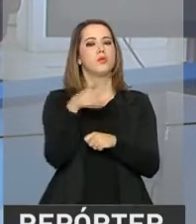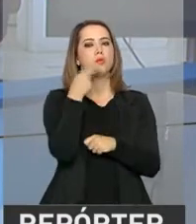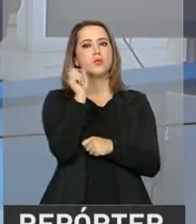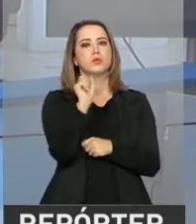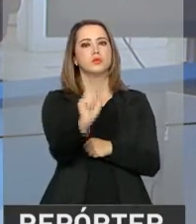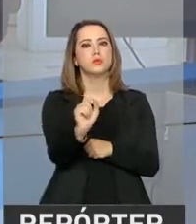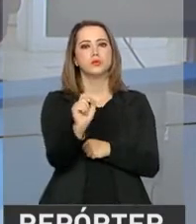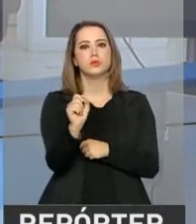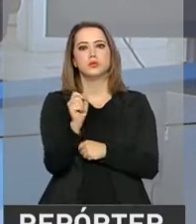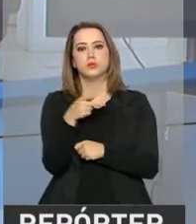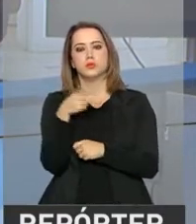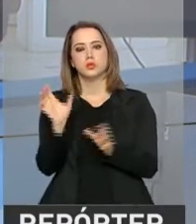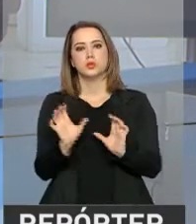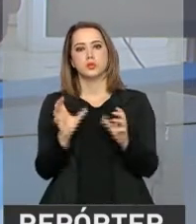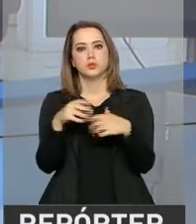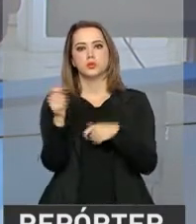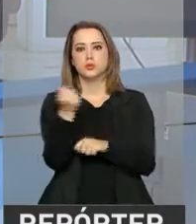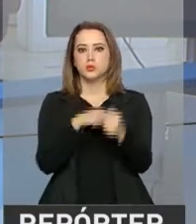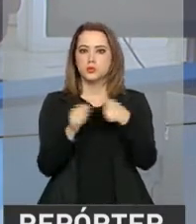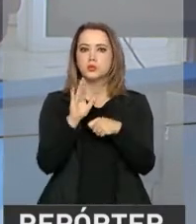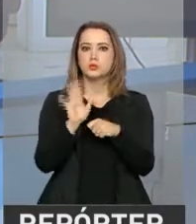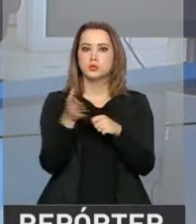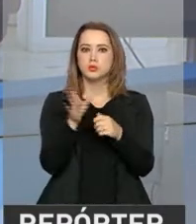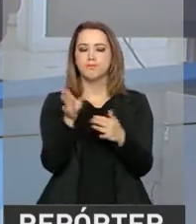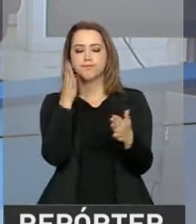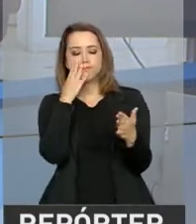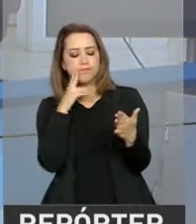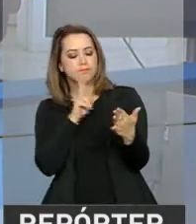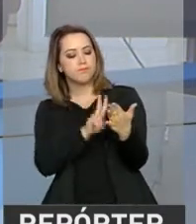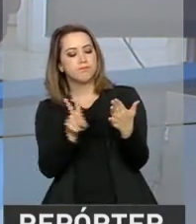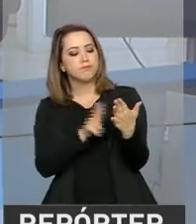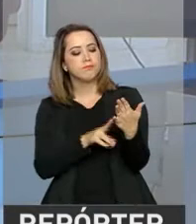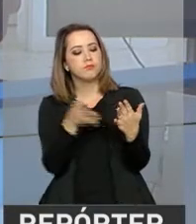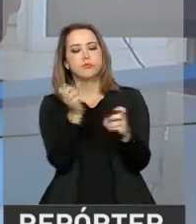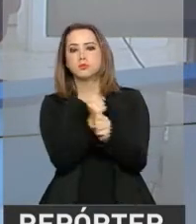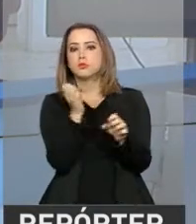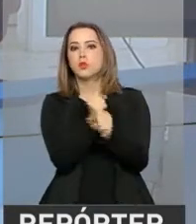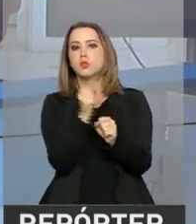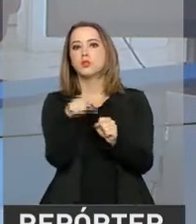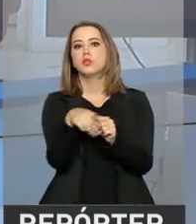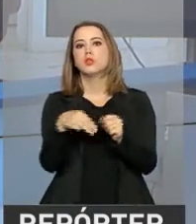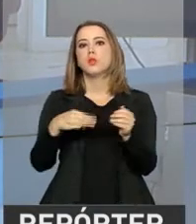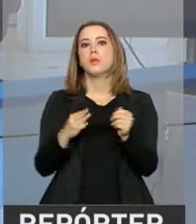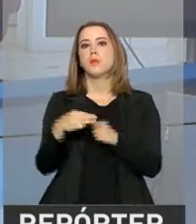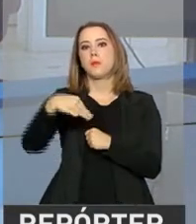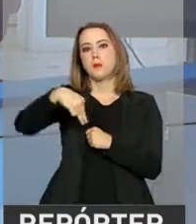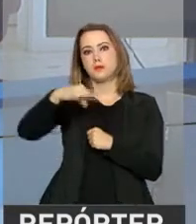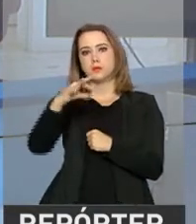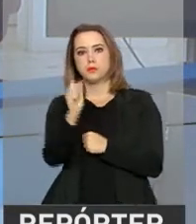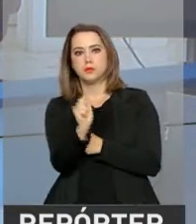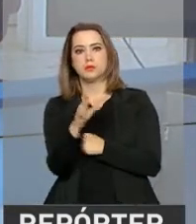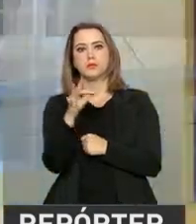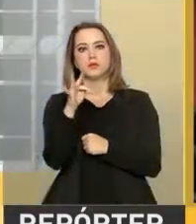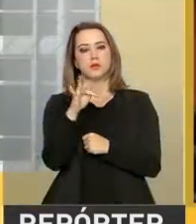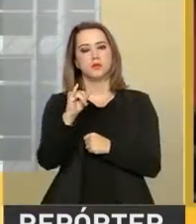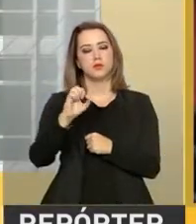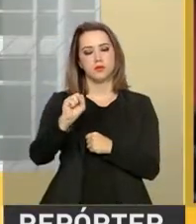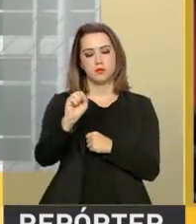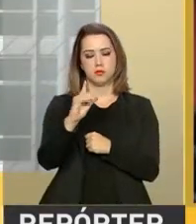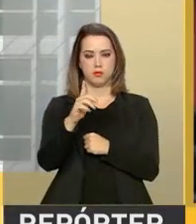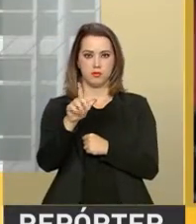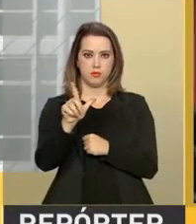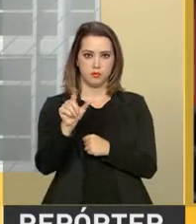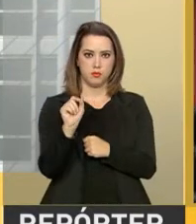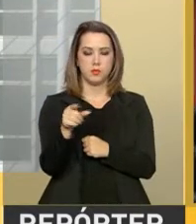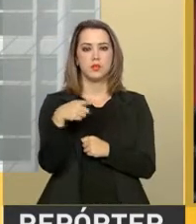está concluindo o cálculo da meta fiscal para 2017. O anúncio deve ser na quinta-feira. Estamos